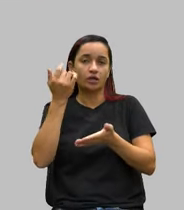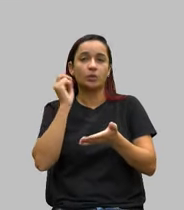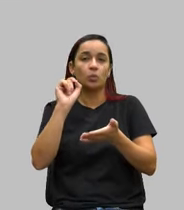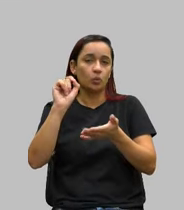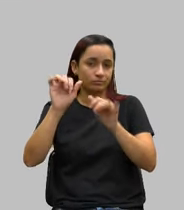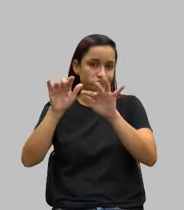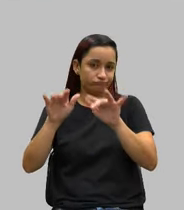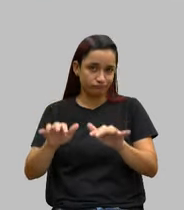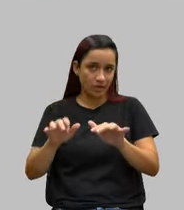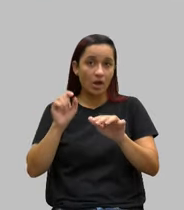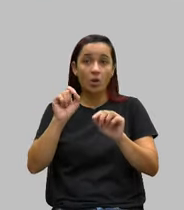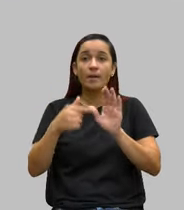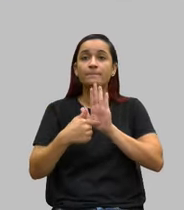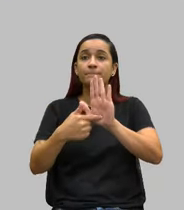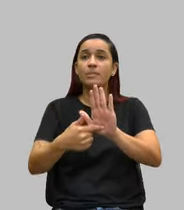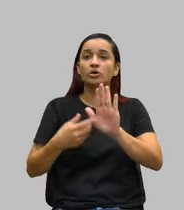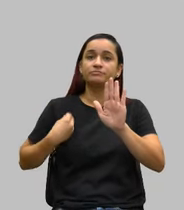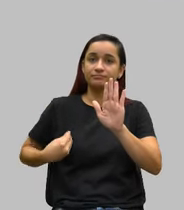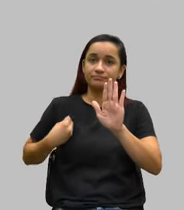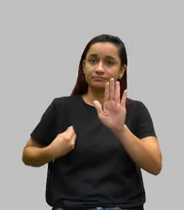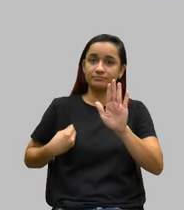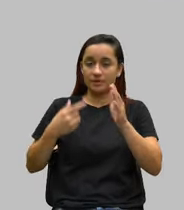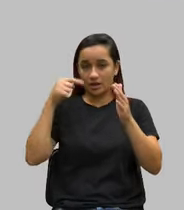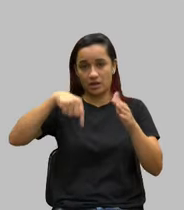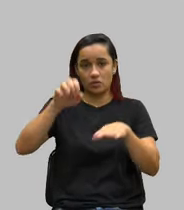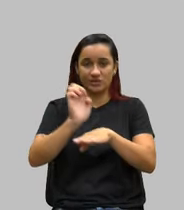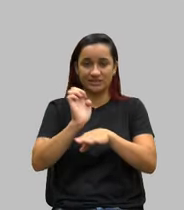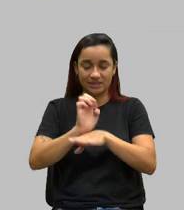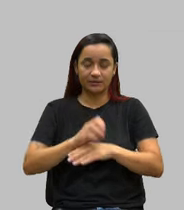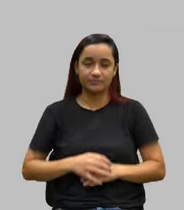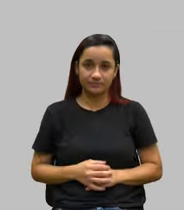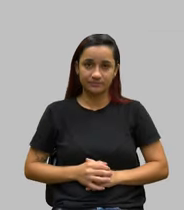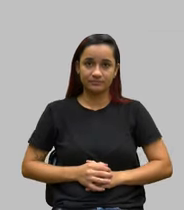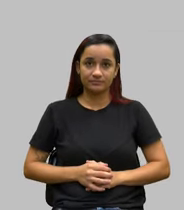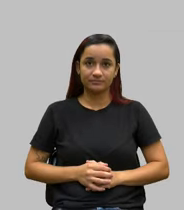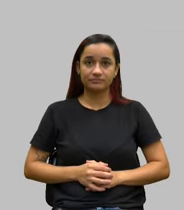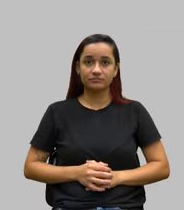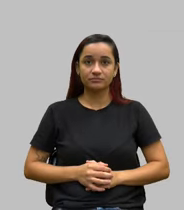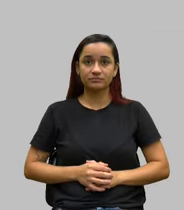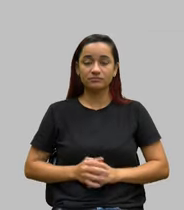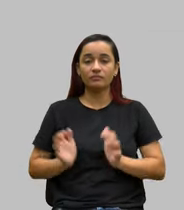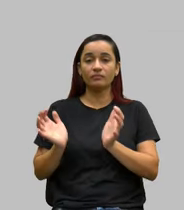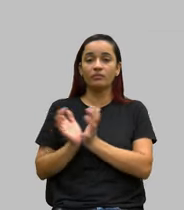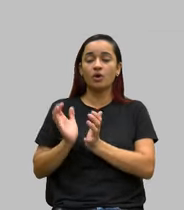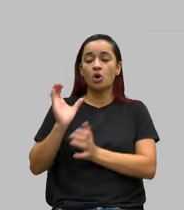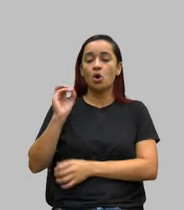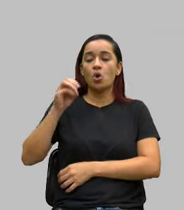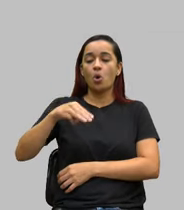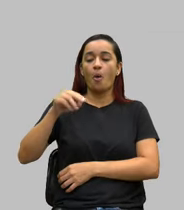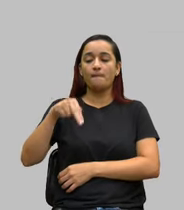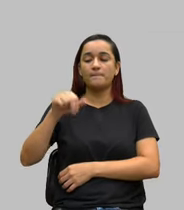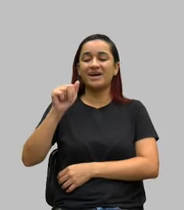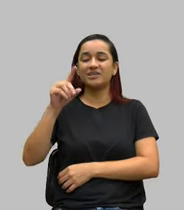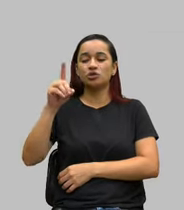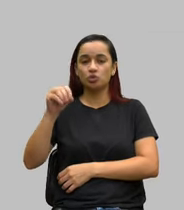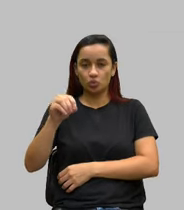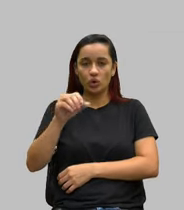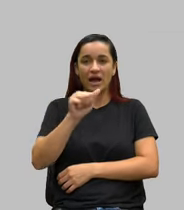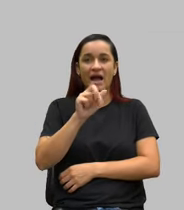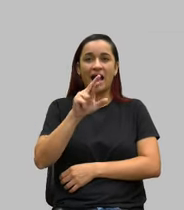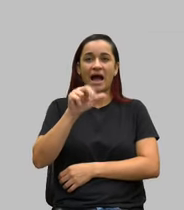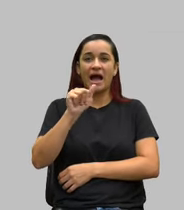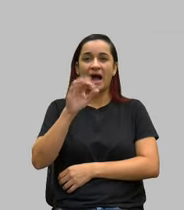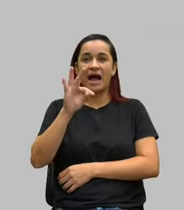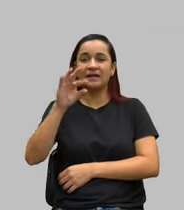isso Vai representar aqui na ponta da lin no nosso estado ó comando arrasta Cruzeiro é uma página na